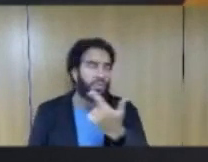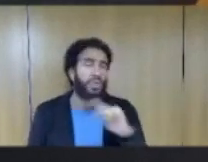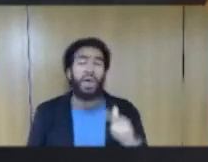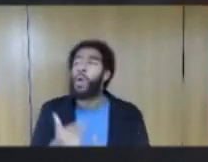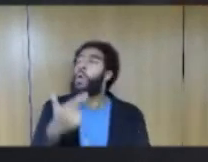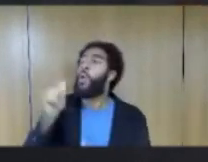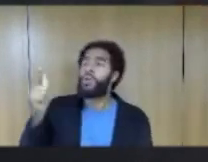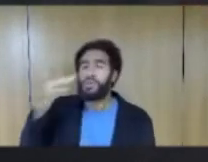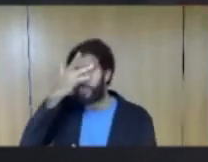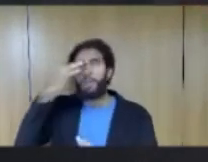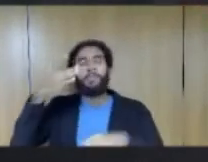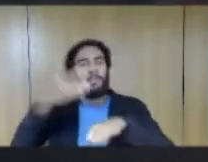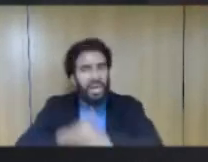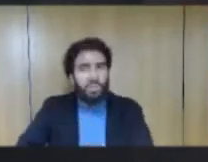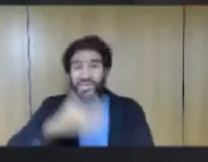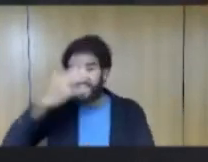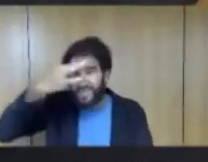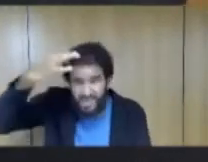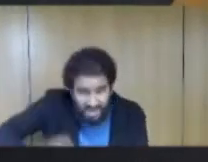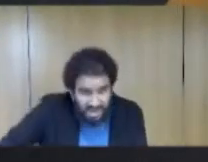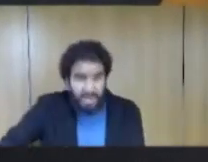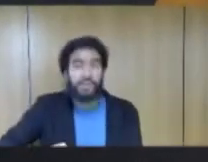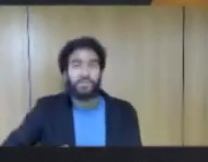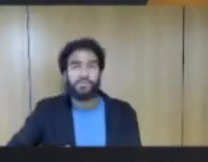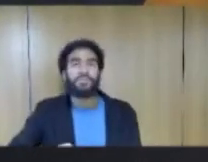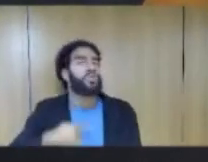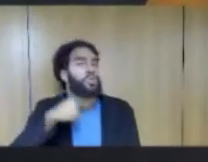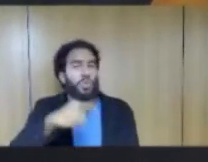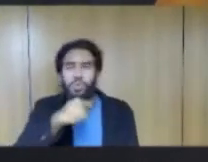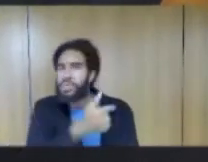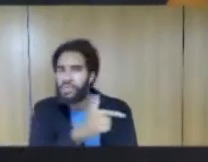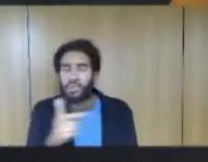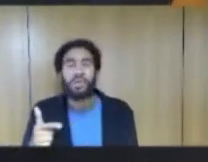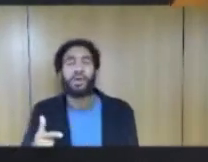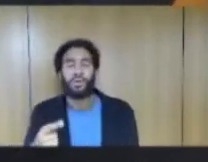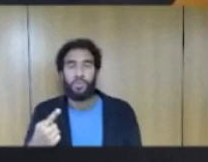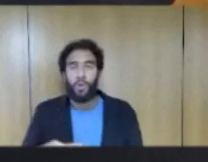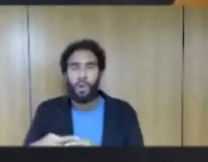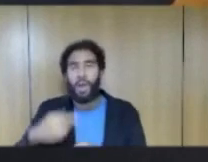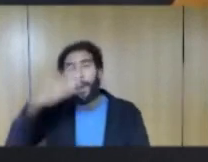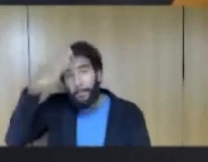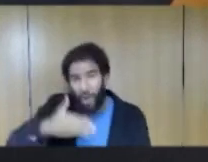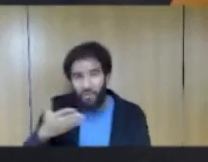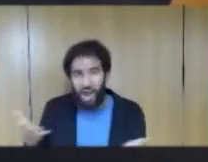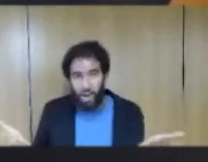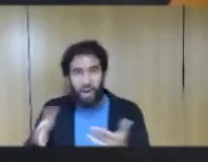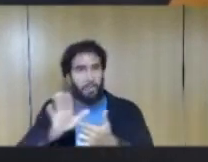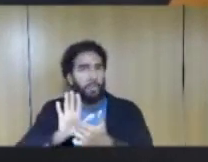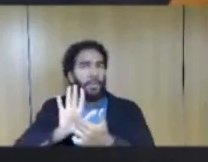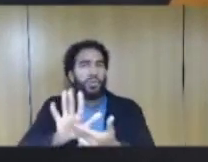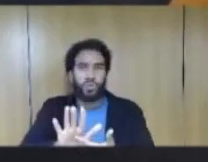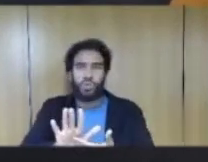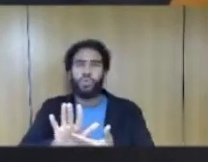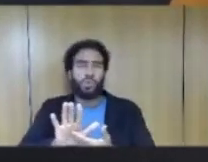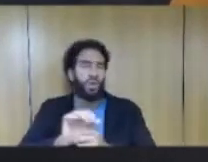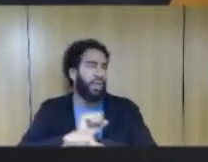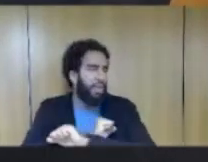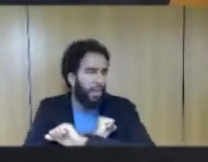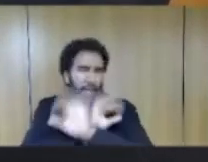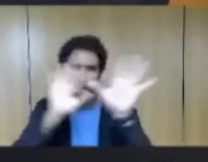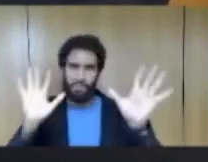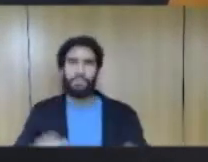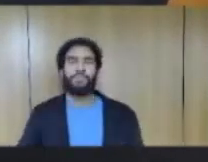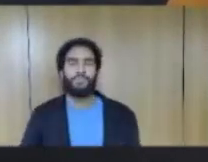isso é indiscutível os fatos até agora revelados E as novas provas colhidas indicam isto